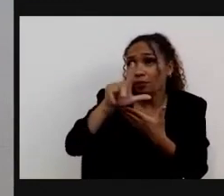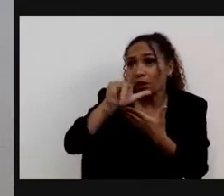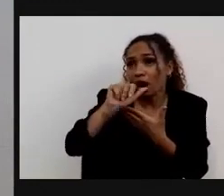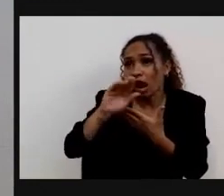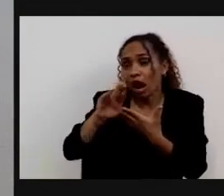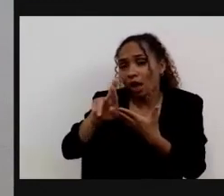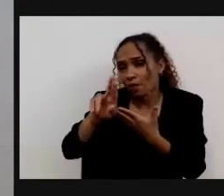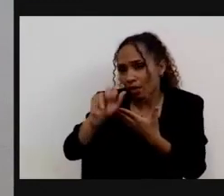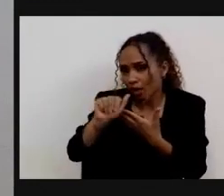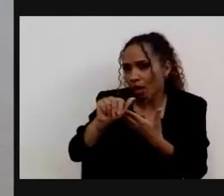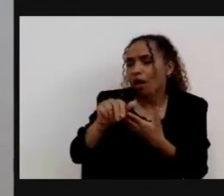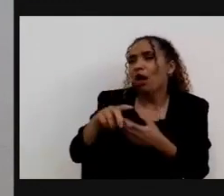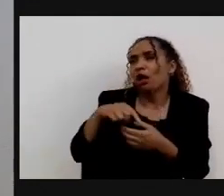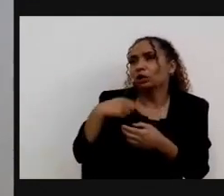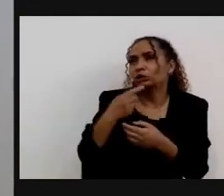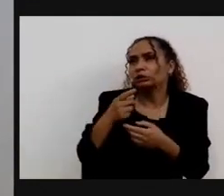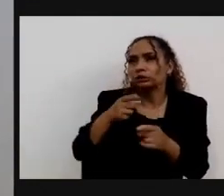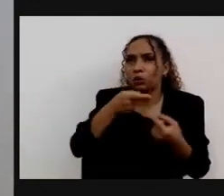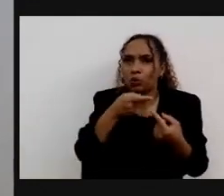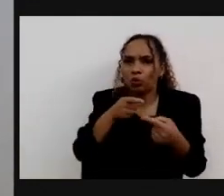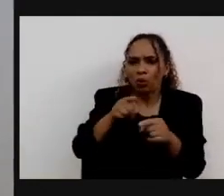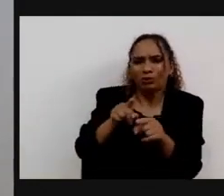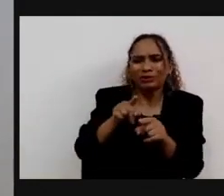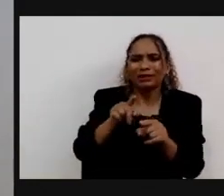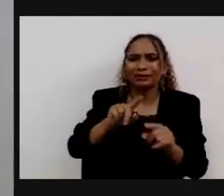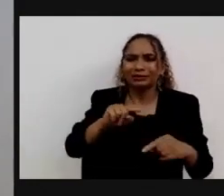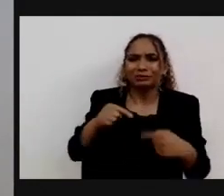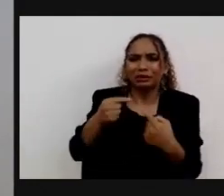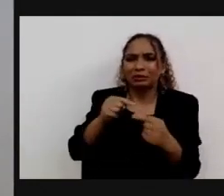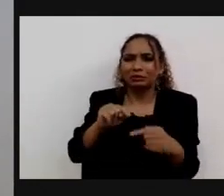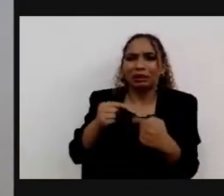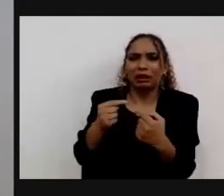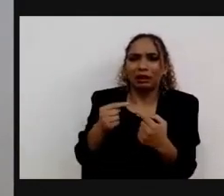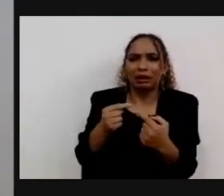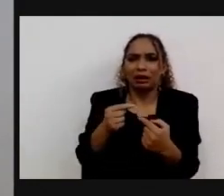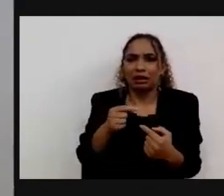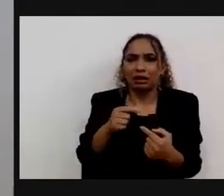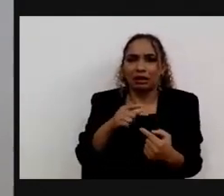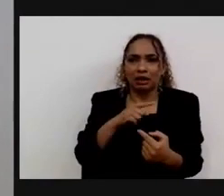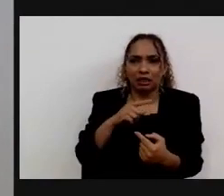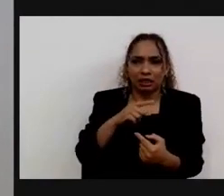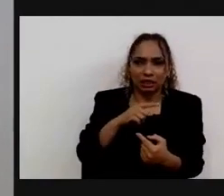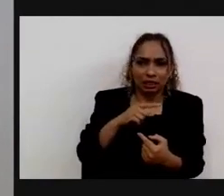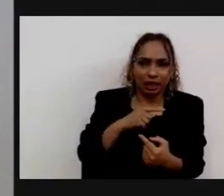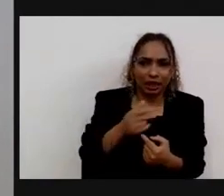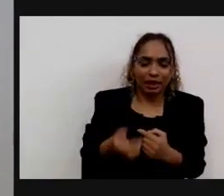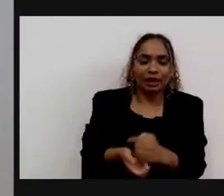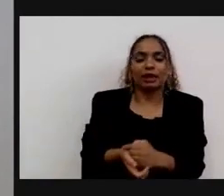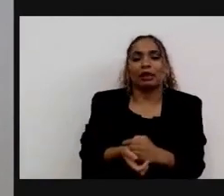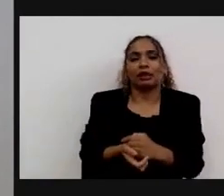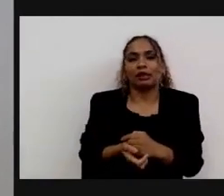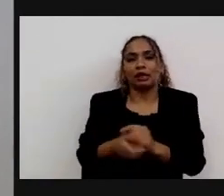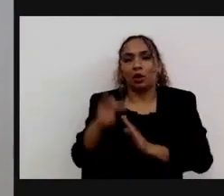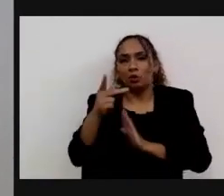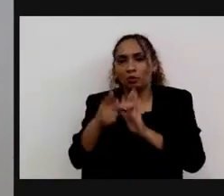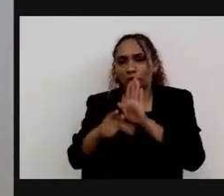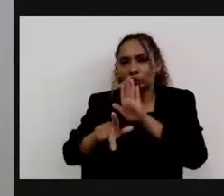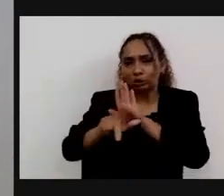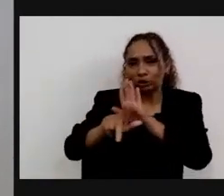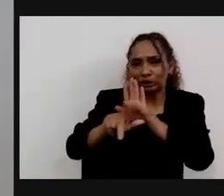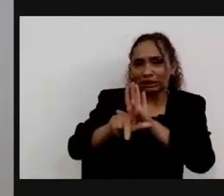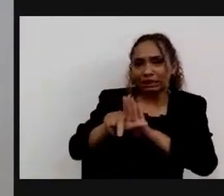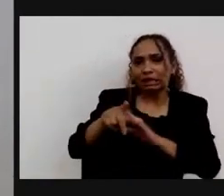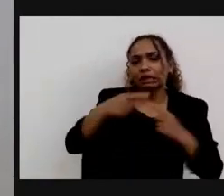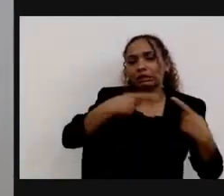hacker a gente incomodado com aquele tipo de discussão de fóruns que muita gente chegava para discutir um projeto de lei e